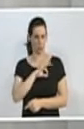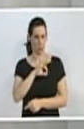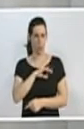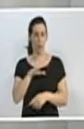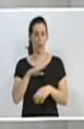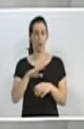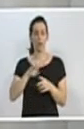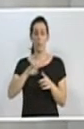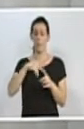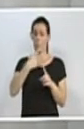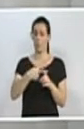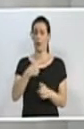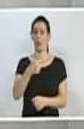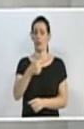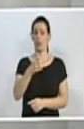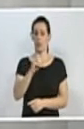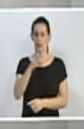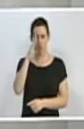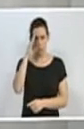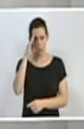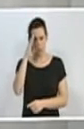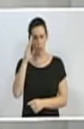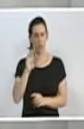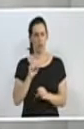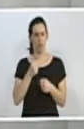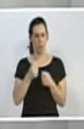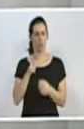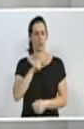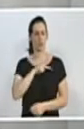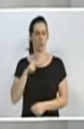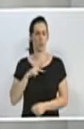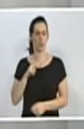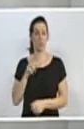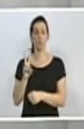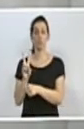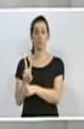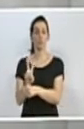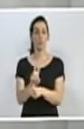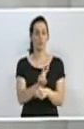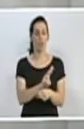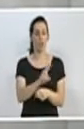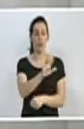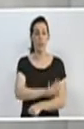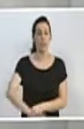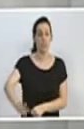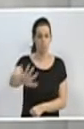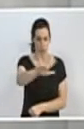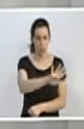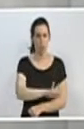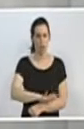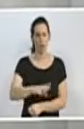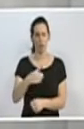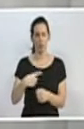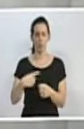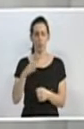10 soldados da Força Pública, fazia segurança de toda a região do Vale do Itajaí.